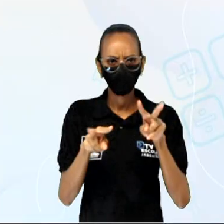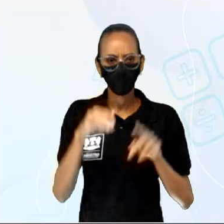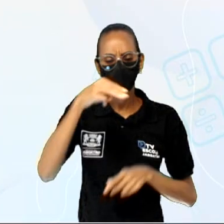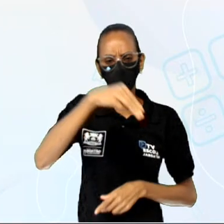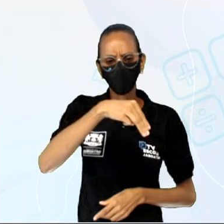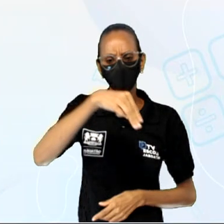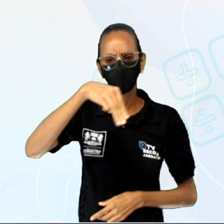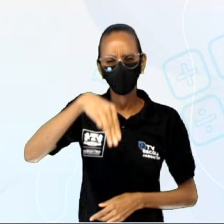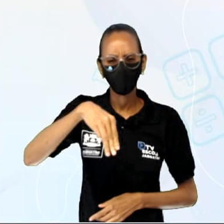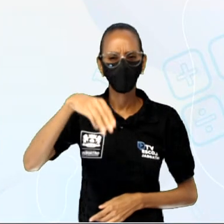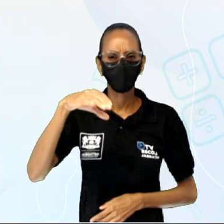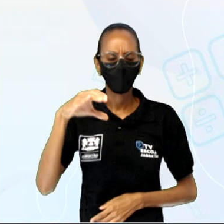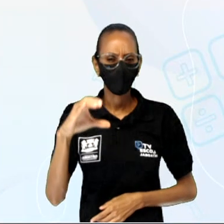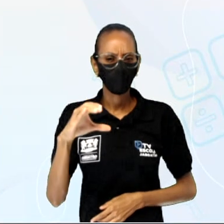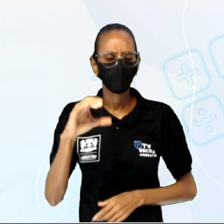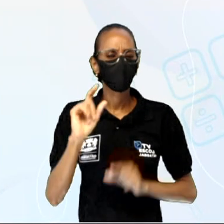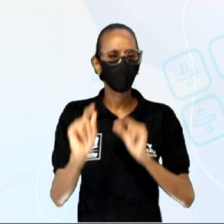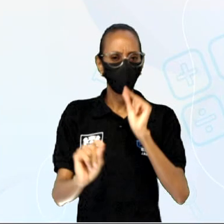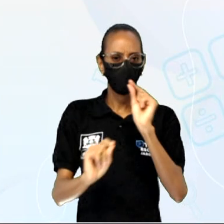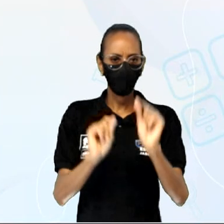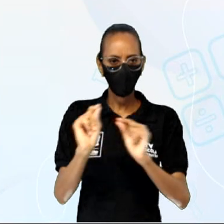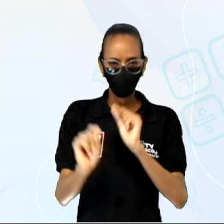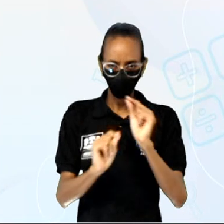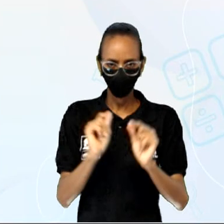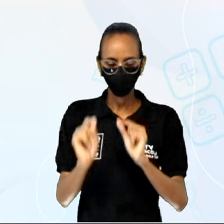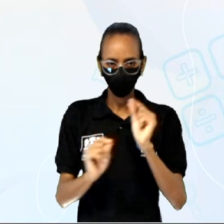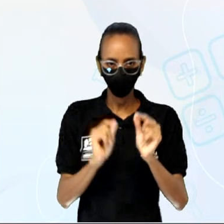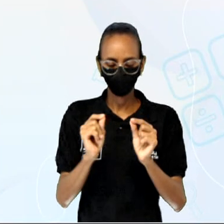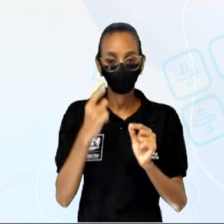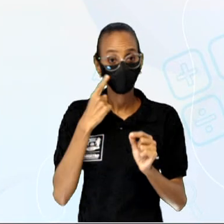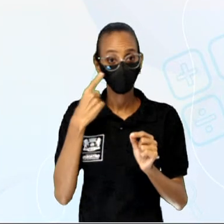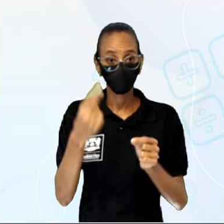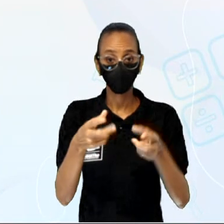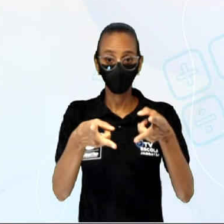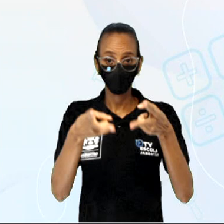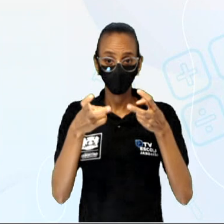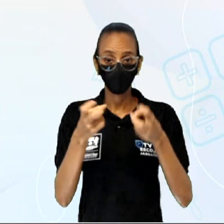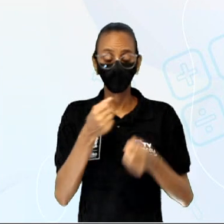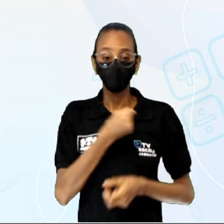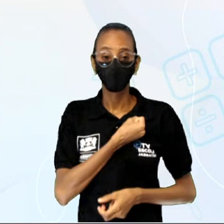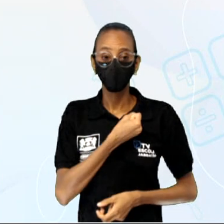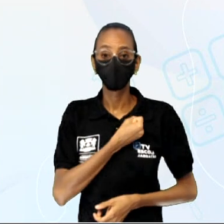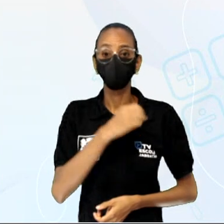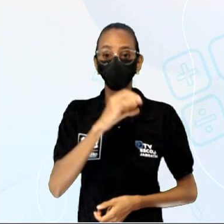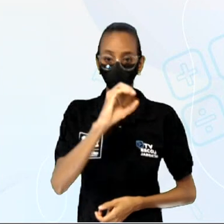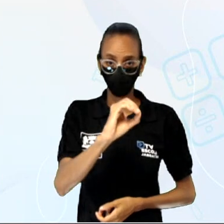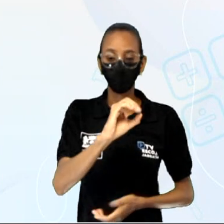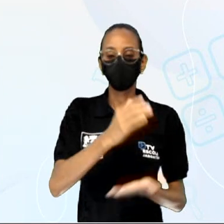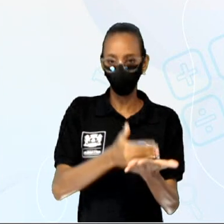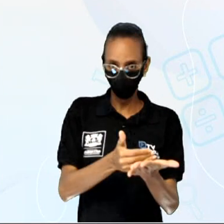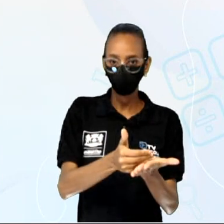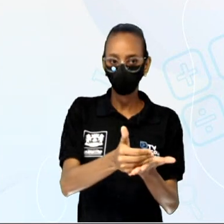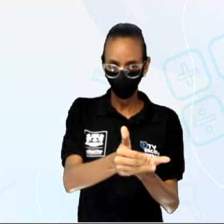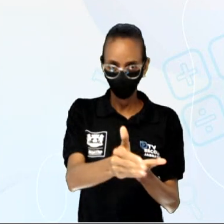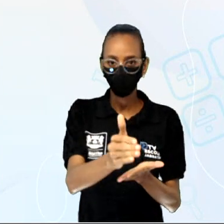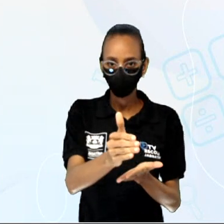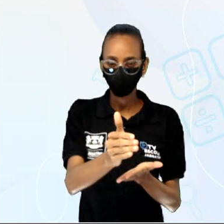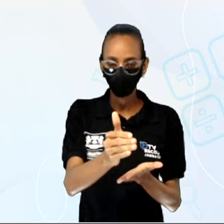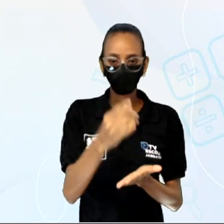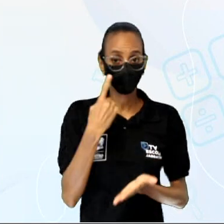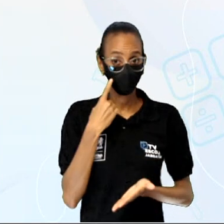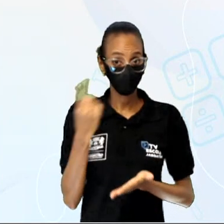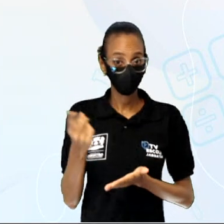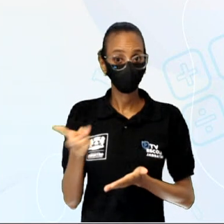MMC, ó, mínimo múltiplo comum. Então, a gente percebe que o zero é o primeiro elemento que aparece no conjunto